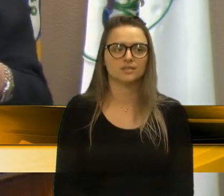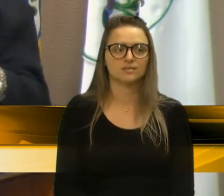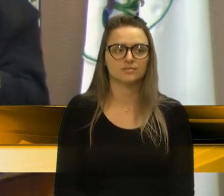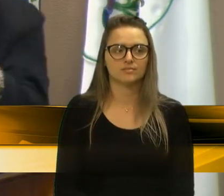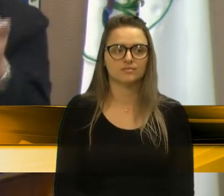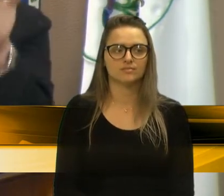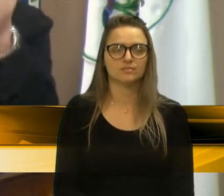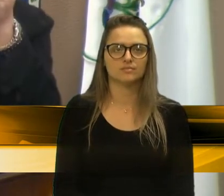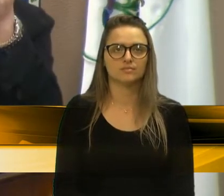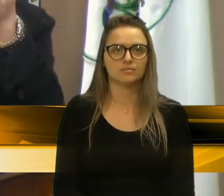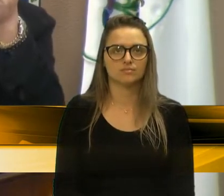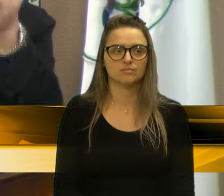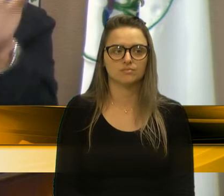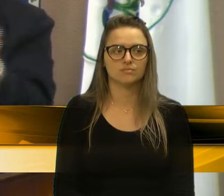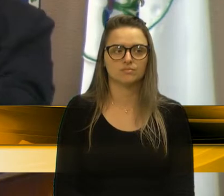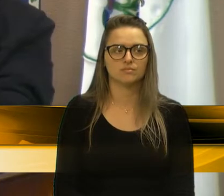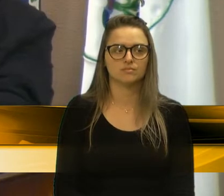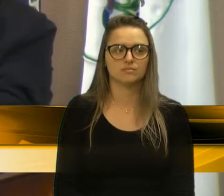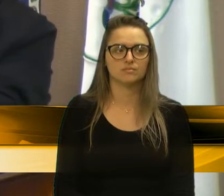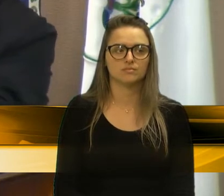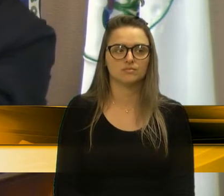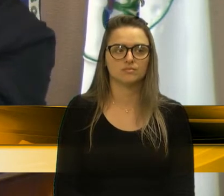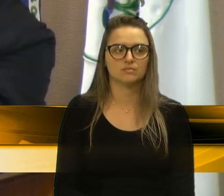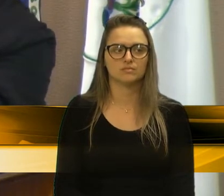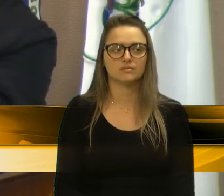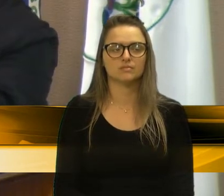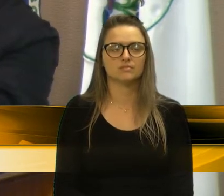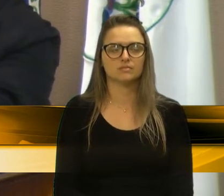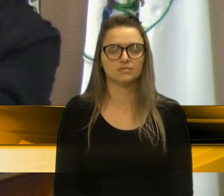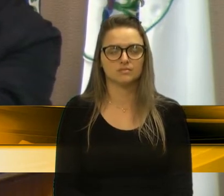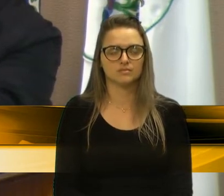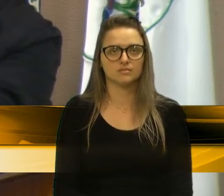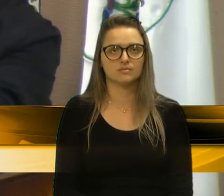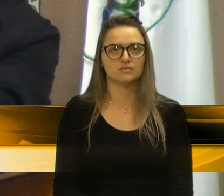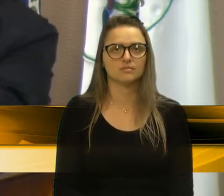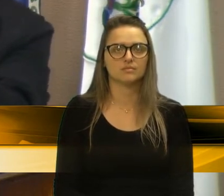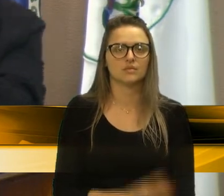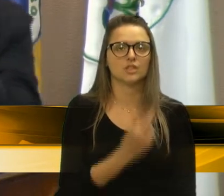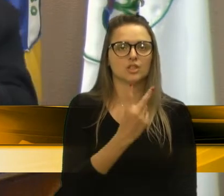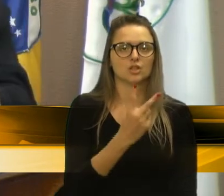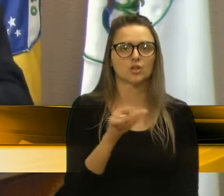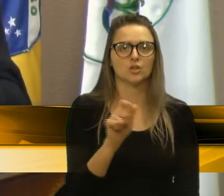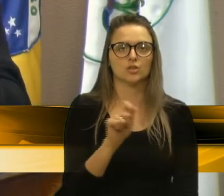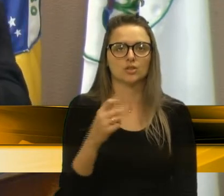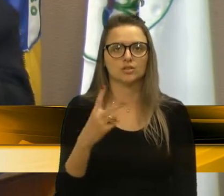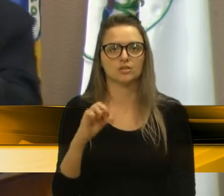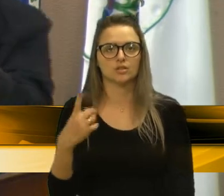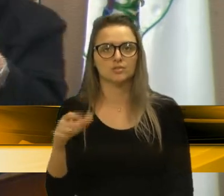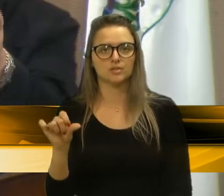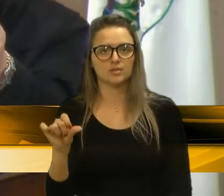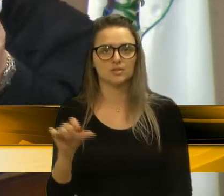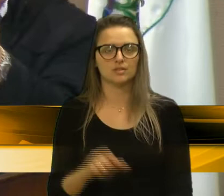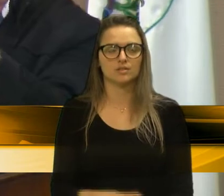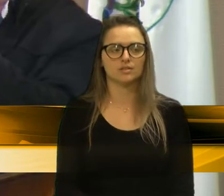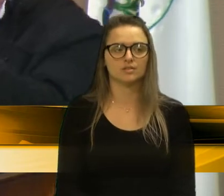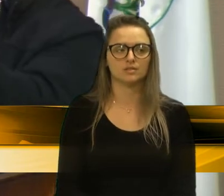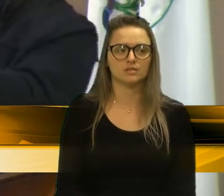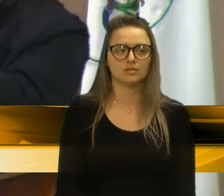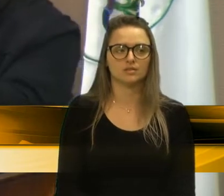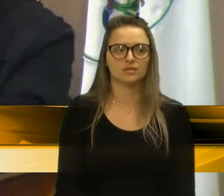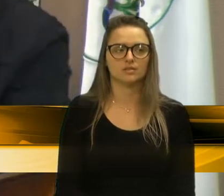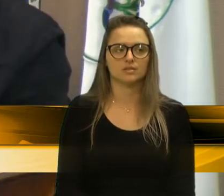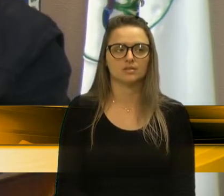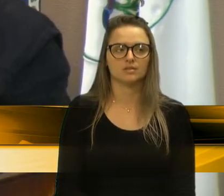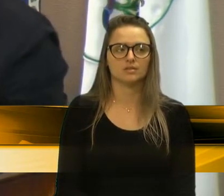Nem era, não, já era procuradora-geral, sim. 12 de agosto de 2019. A doutora